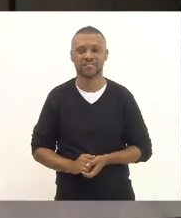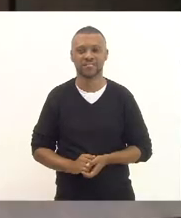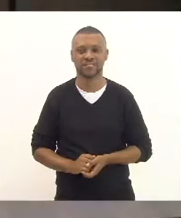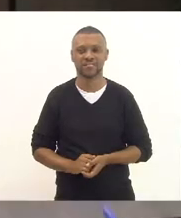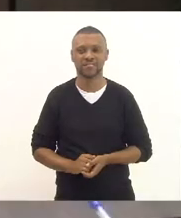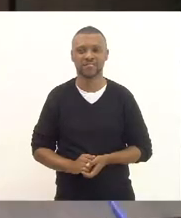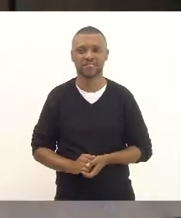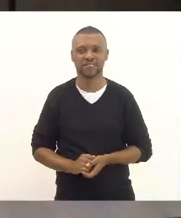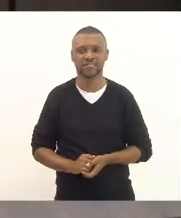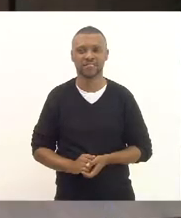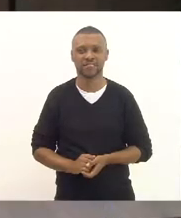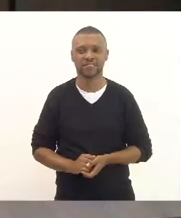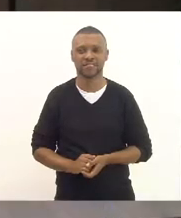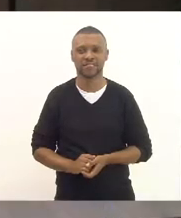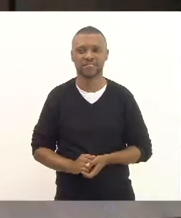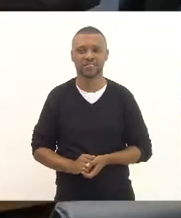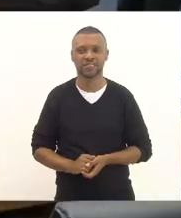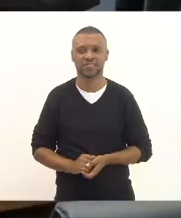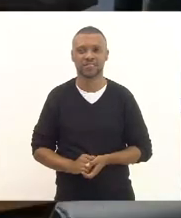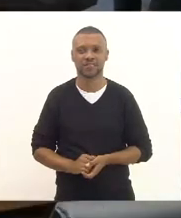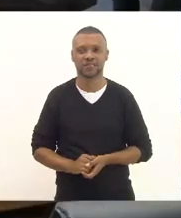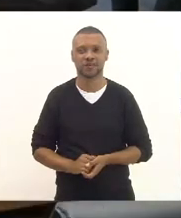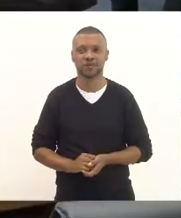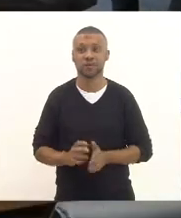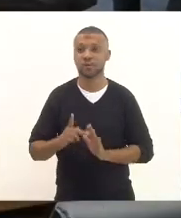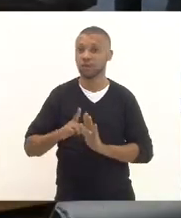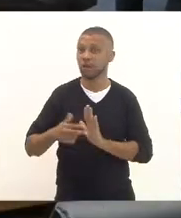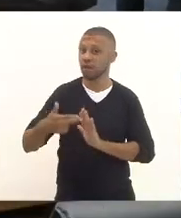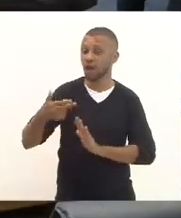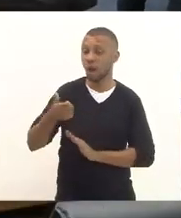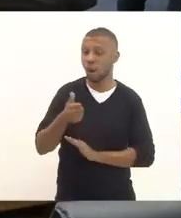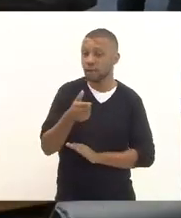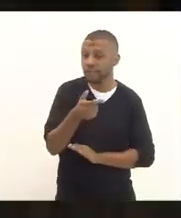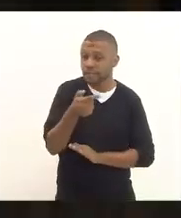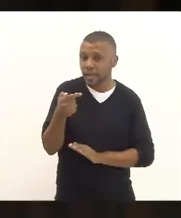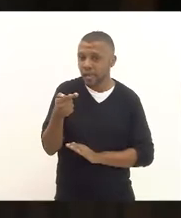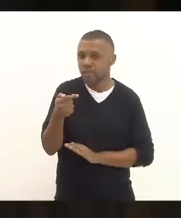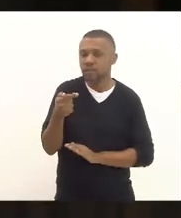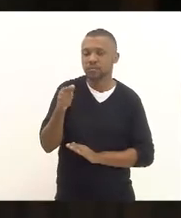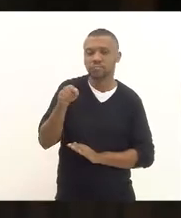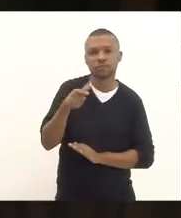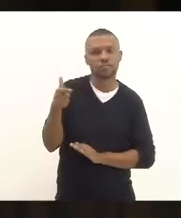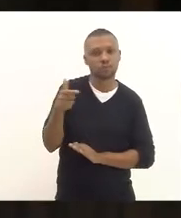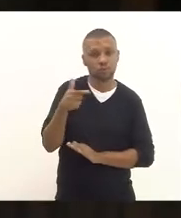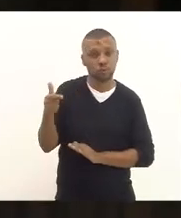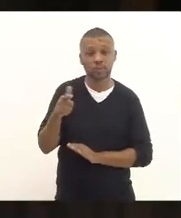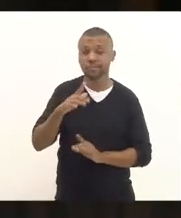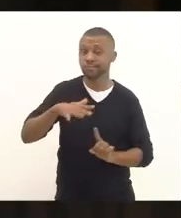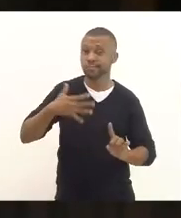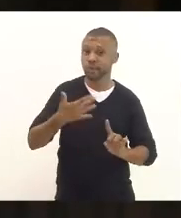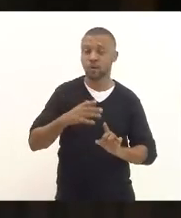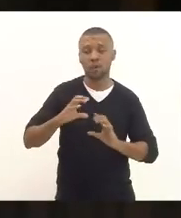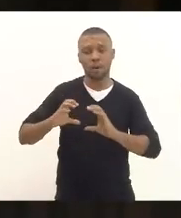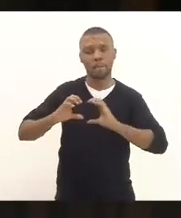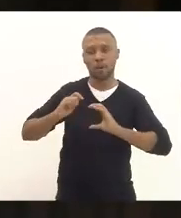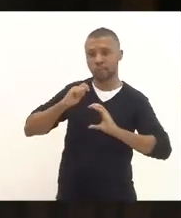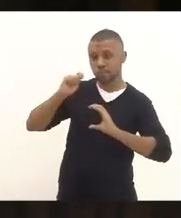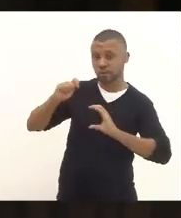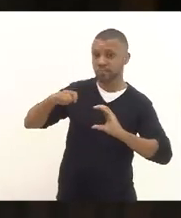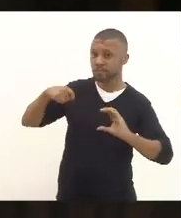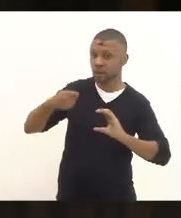obrigado o Rogério solução anos 27222 do Planalto de Carvalho concede medalha Tiradentes e respectivo diploma